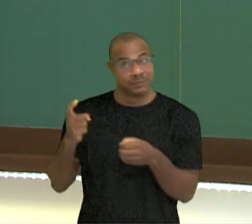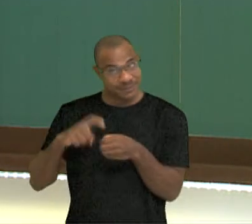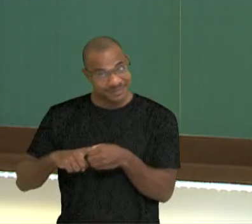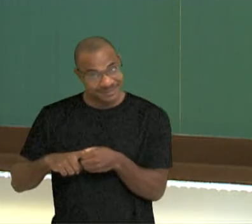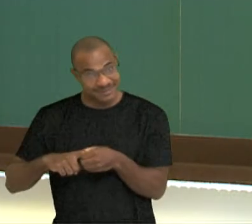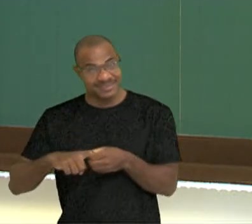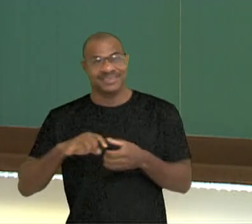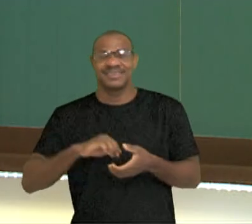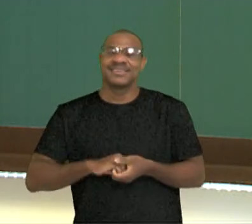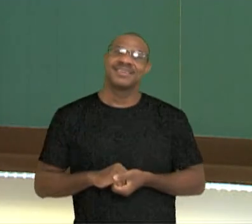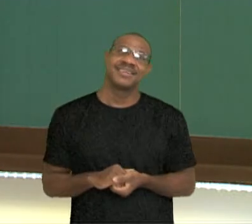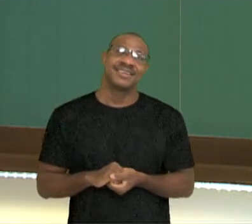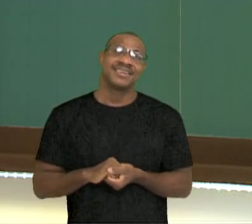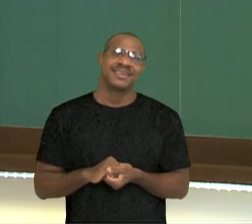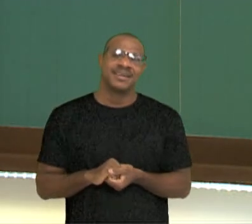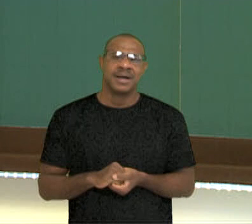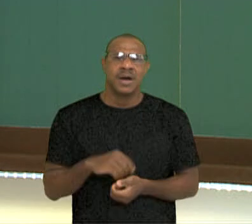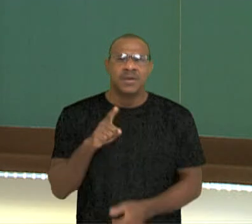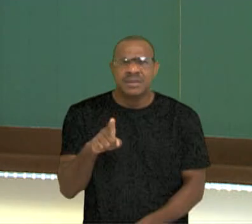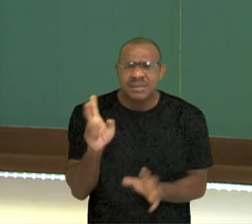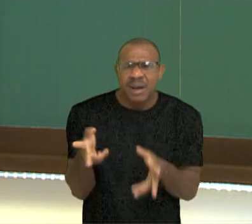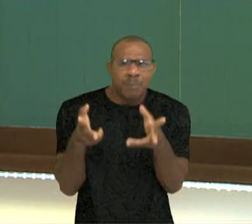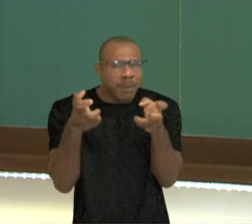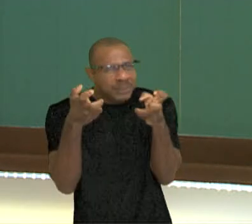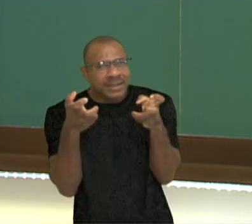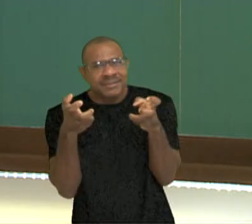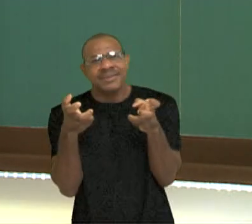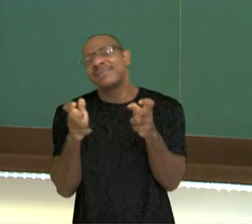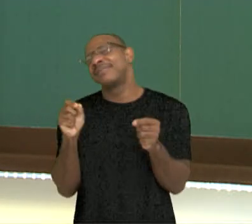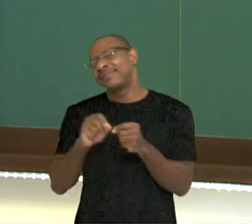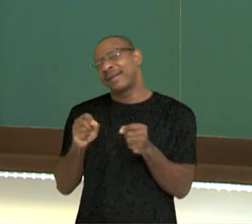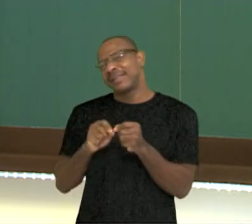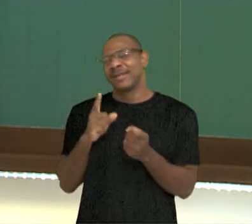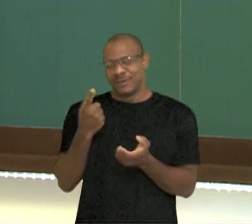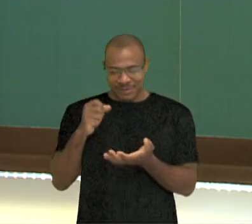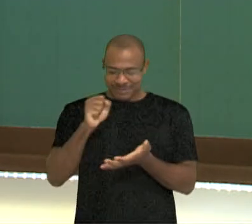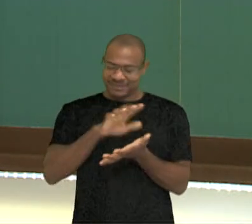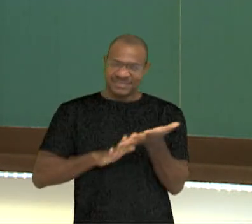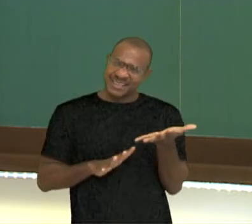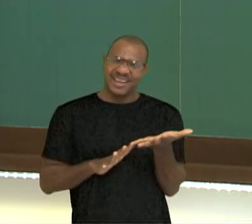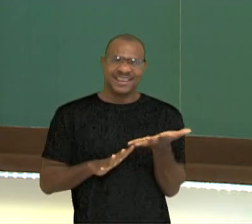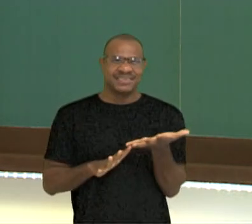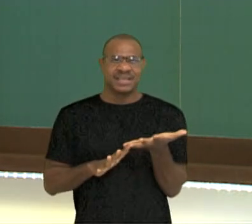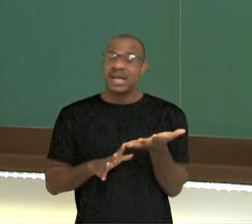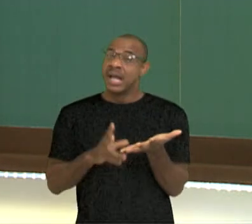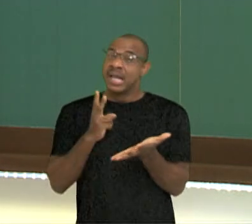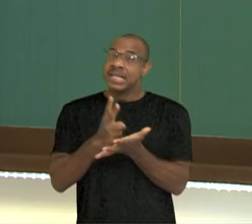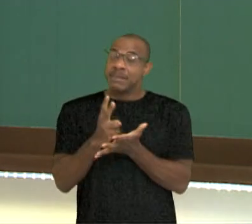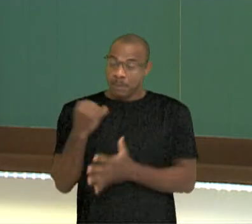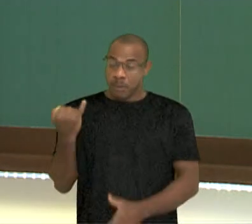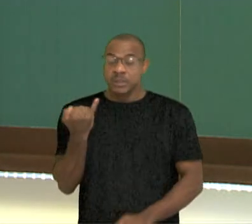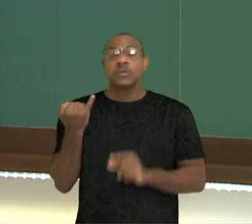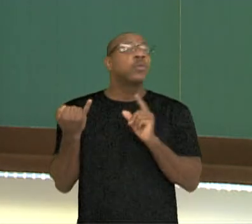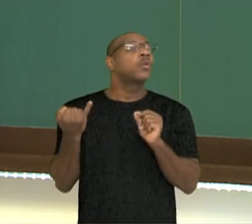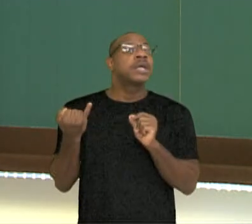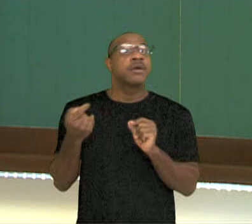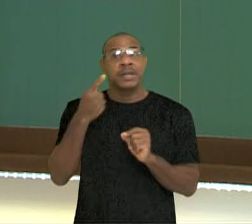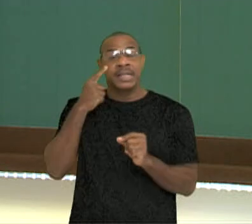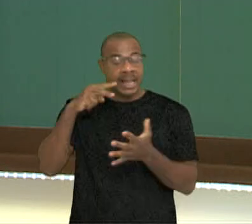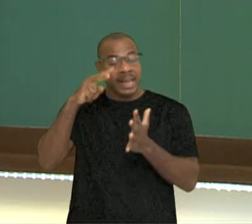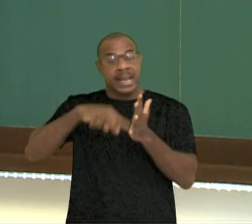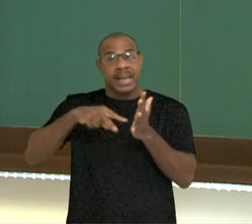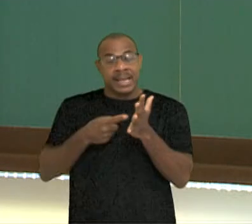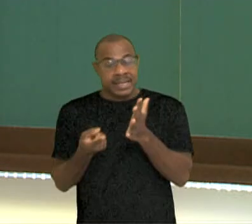Voltei. Você já observou que ao fazer uma atividade, um exercício, é sempre importante você retomar o